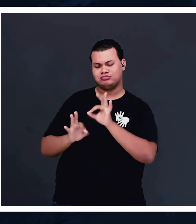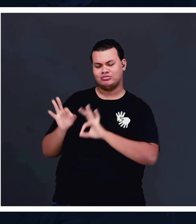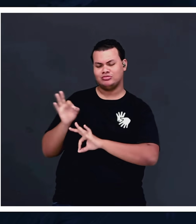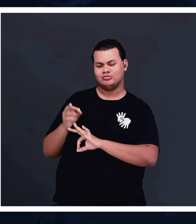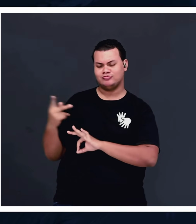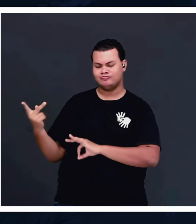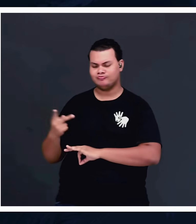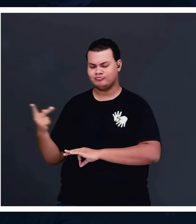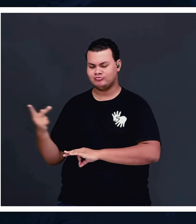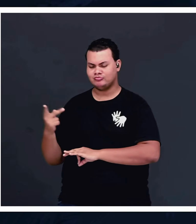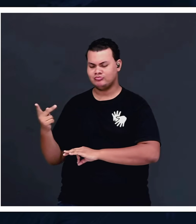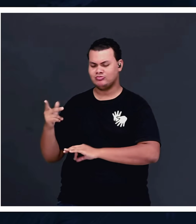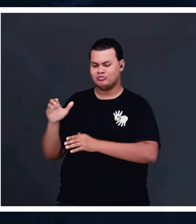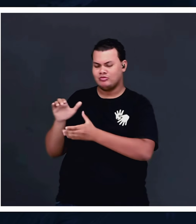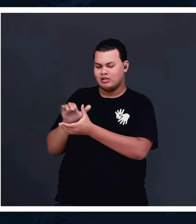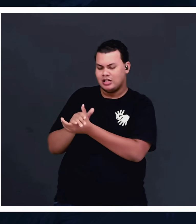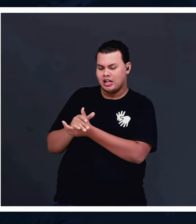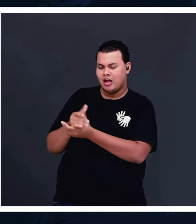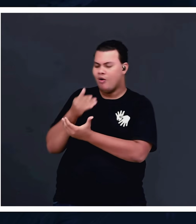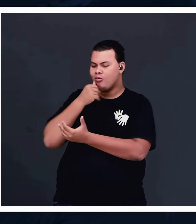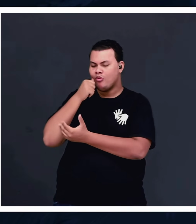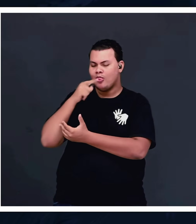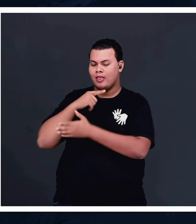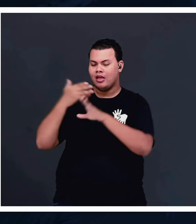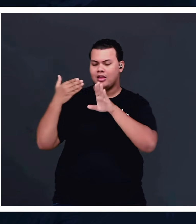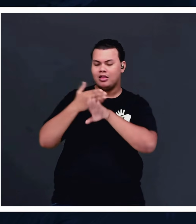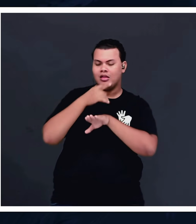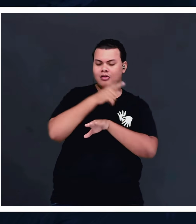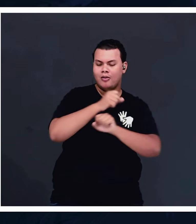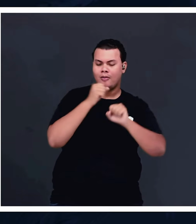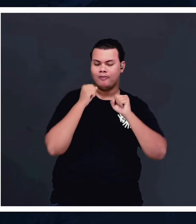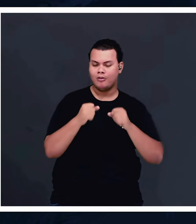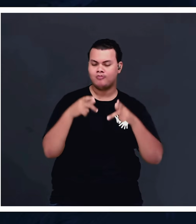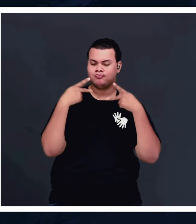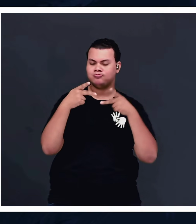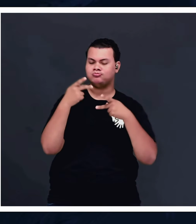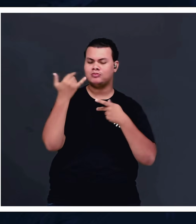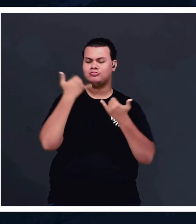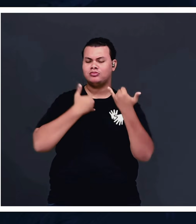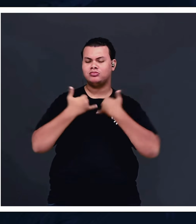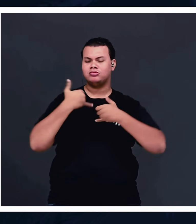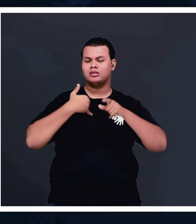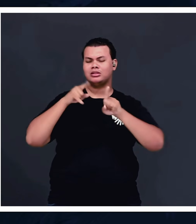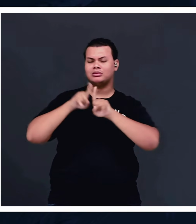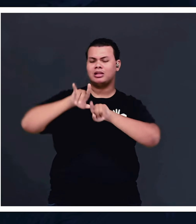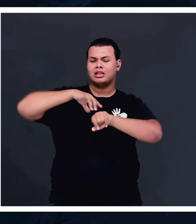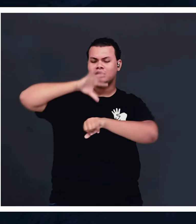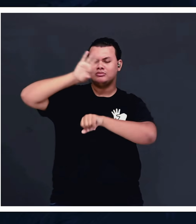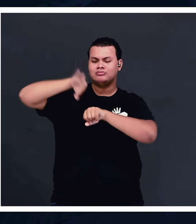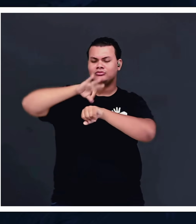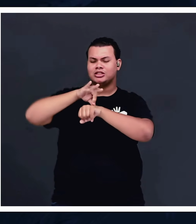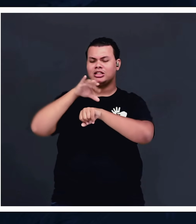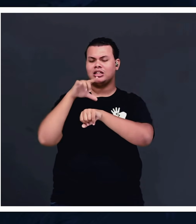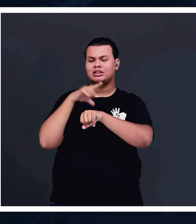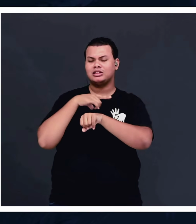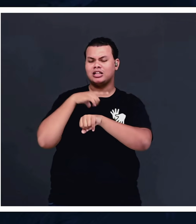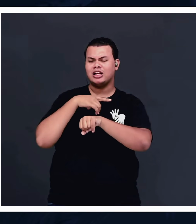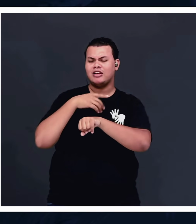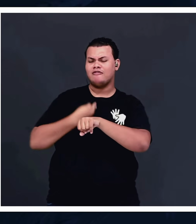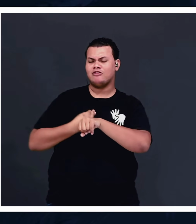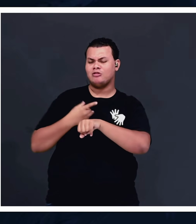casal estivesse lá e ouvisse a palavra de Deus, e o teu Espírito Santo, que habita em todos